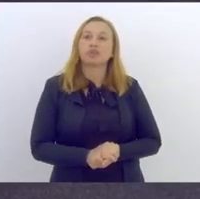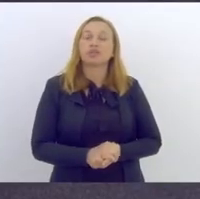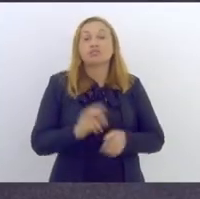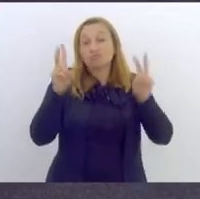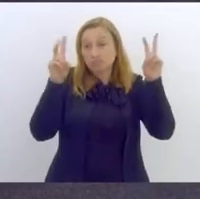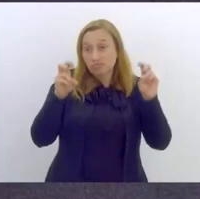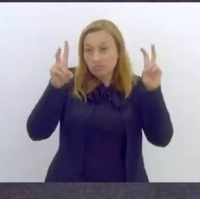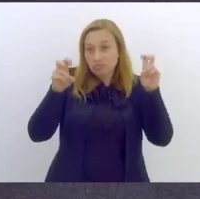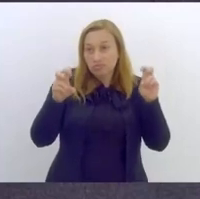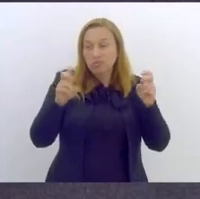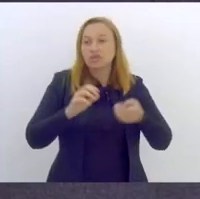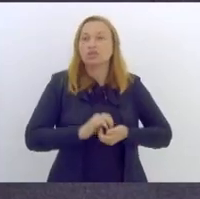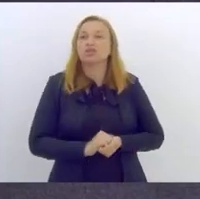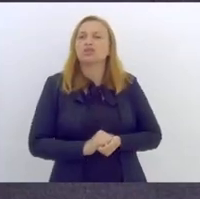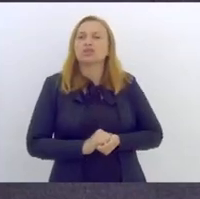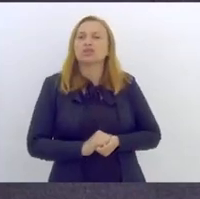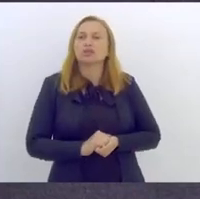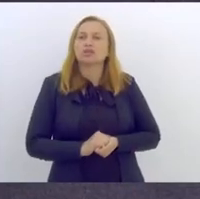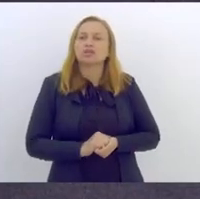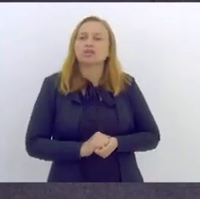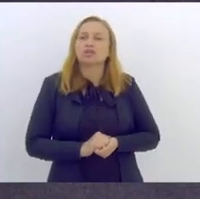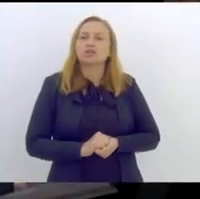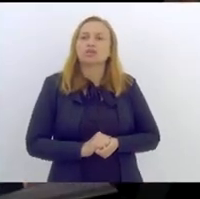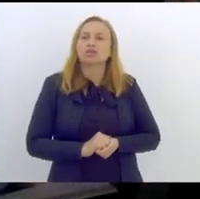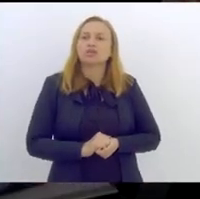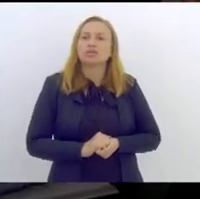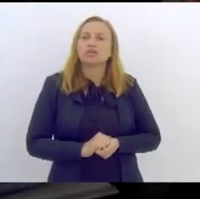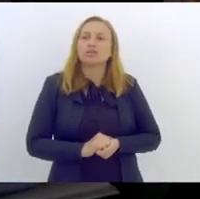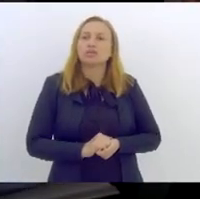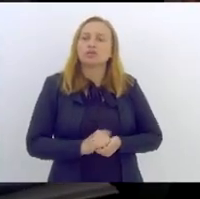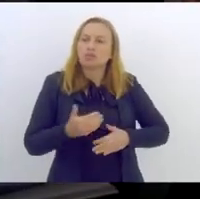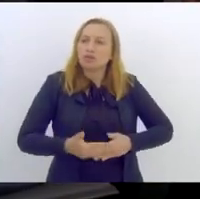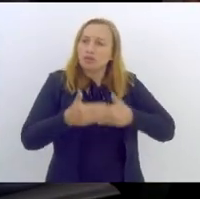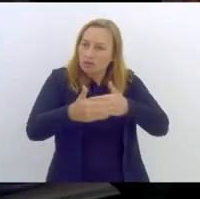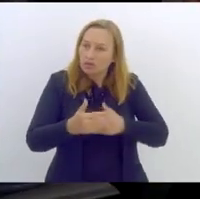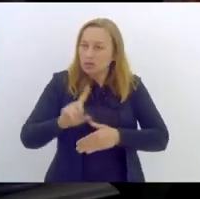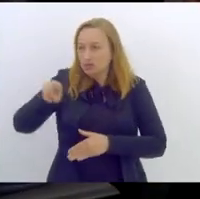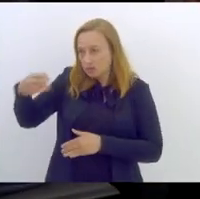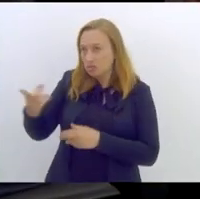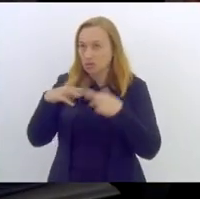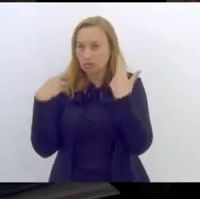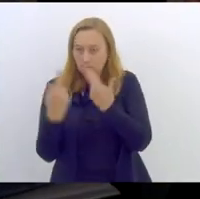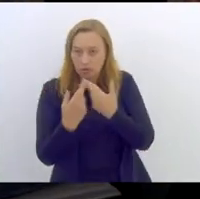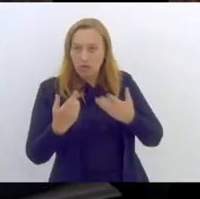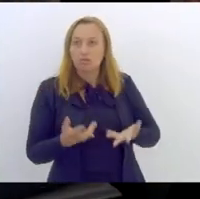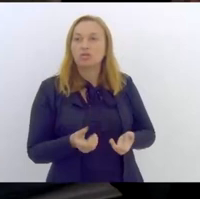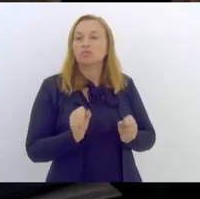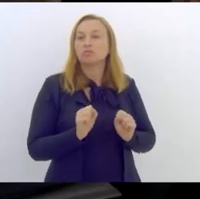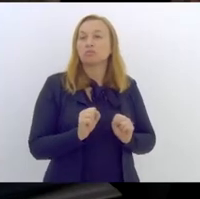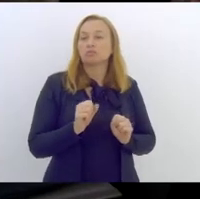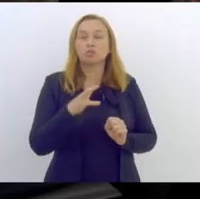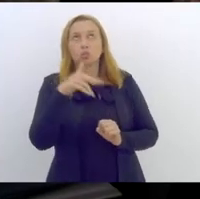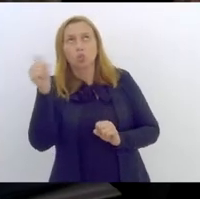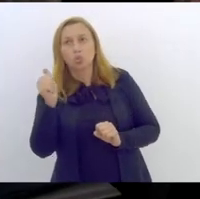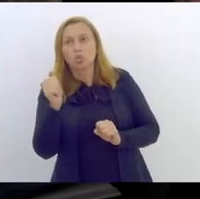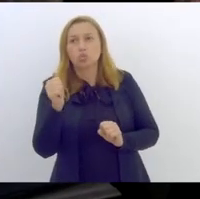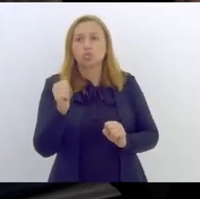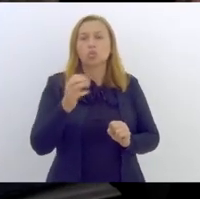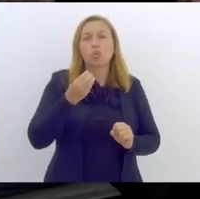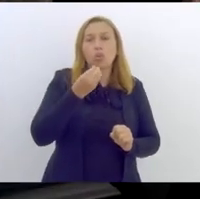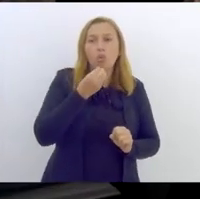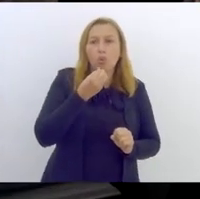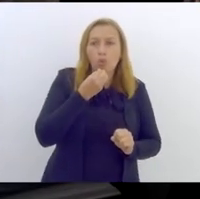eu acho que a gente sai daqui com Diante Do que foi reunião com o avanço para as reuniões específicas talvez a gente nunca tenha tido essa